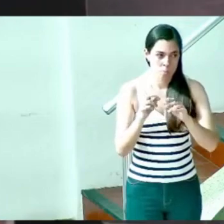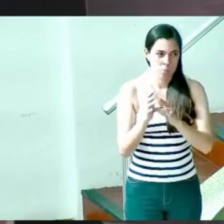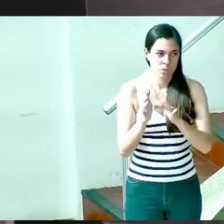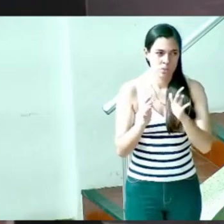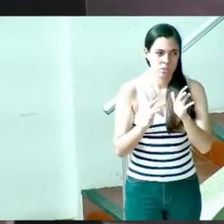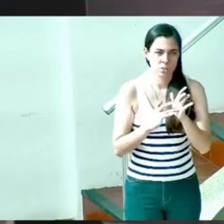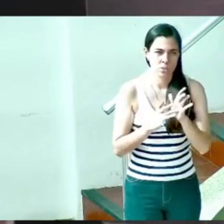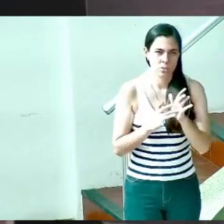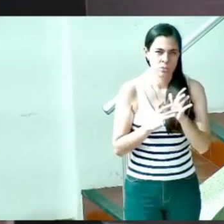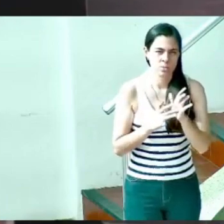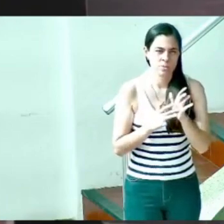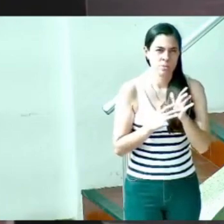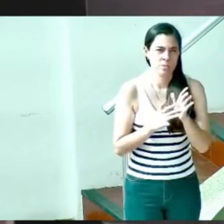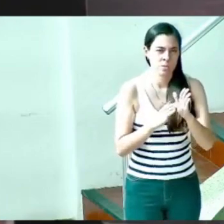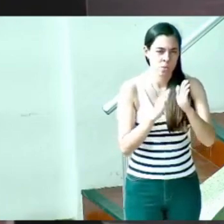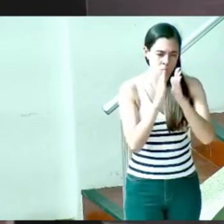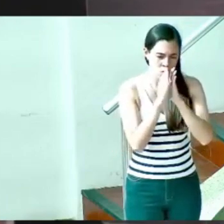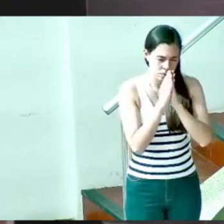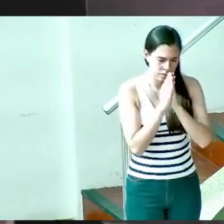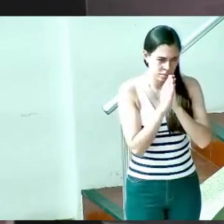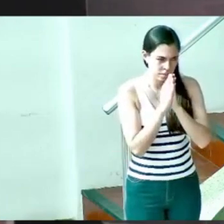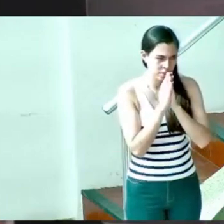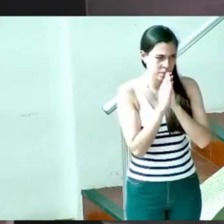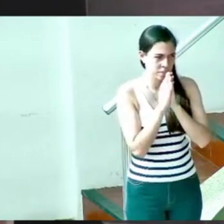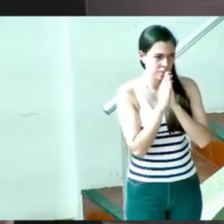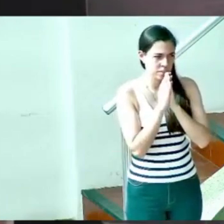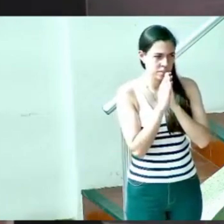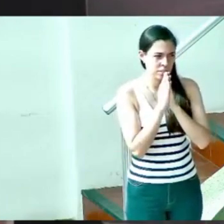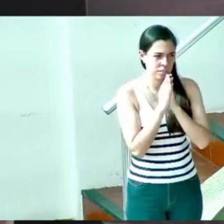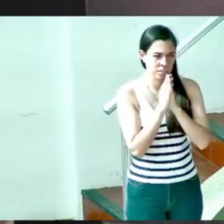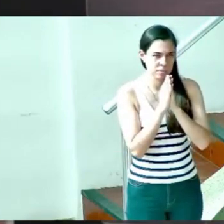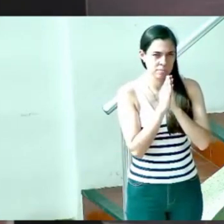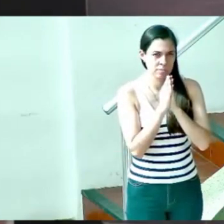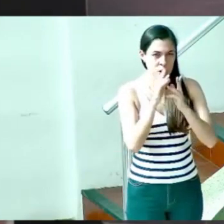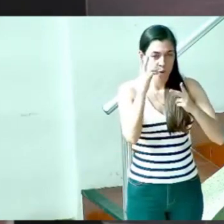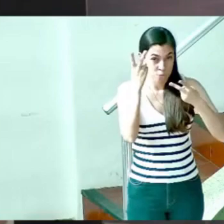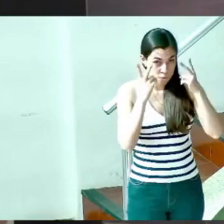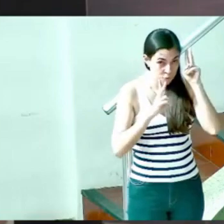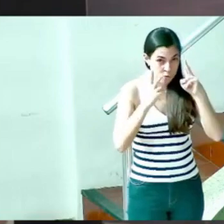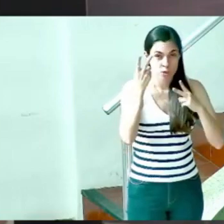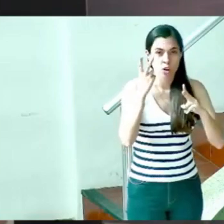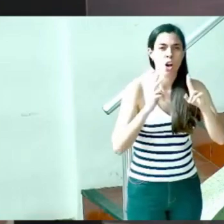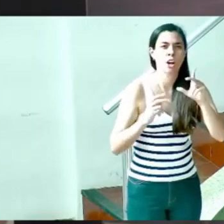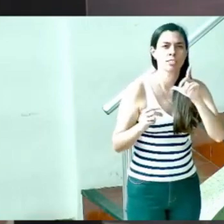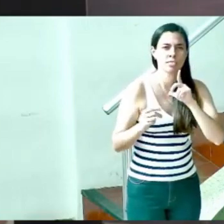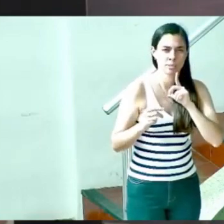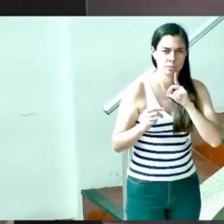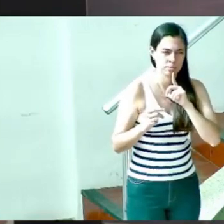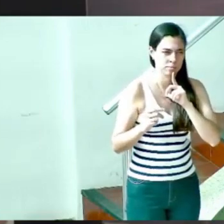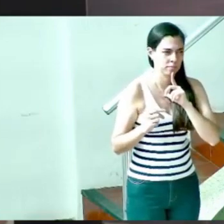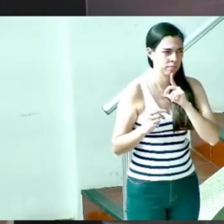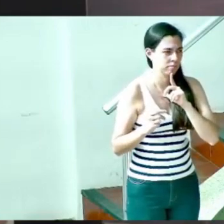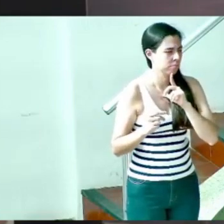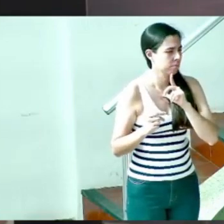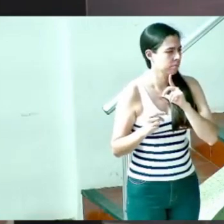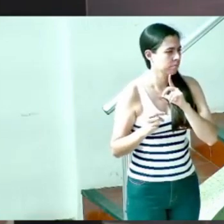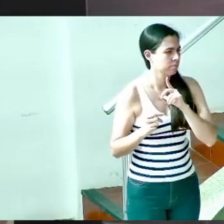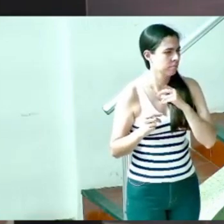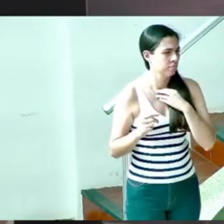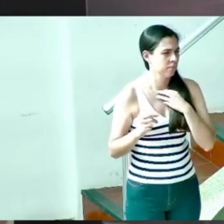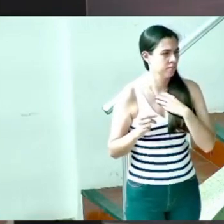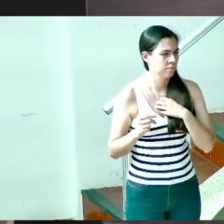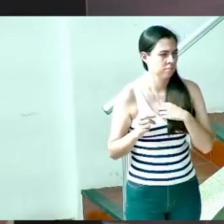numa vida de oração, a igreja é vitoriosa. Nós somos relembrados de